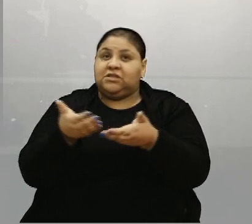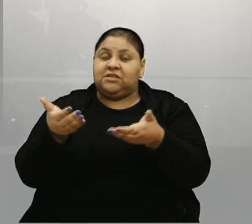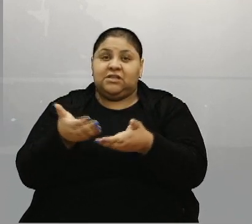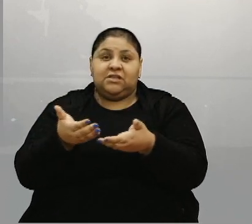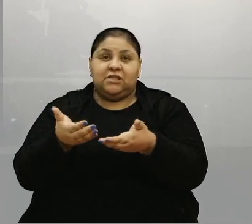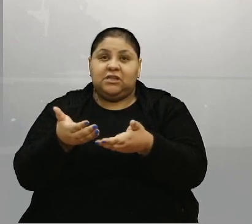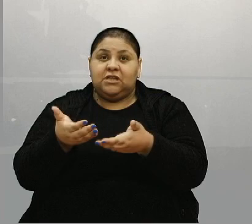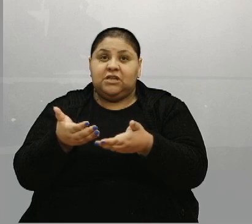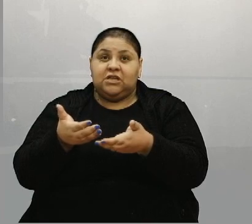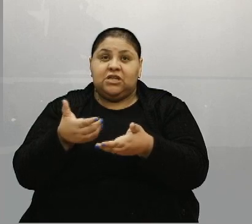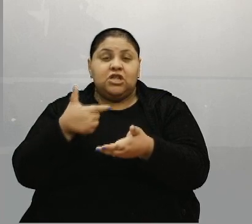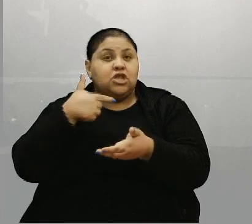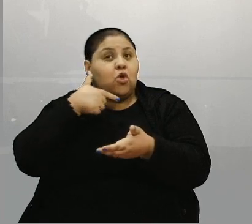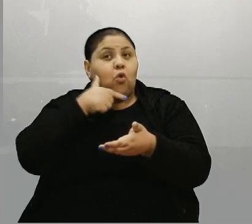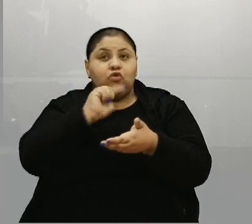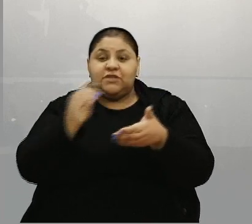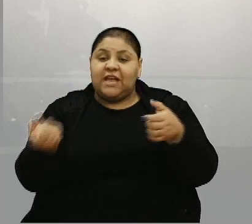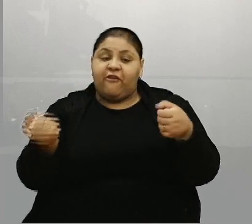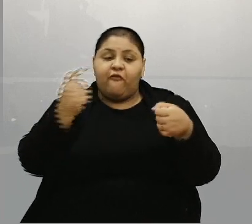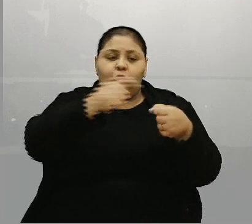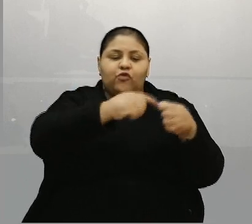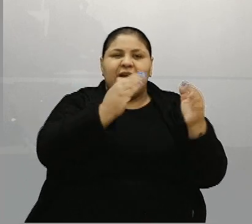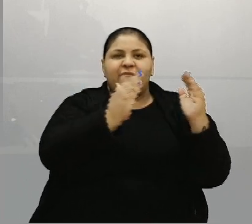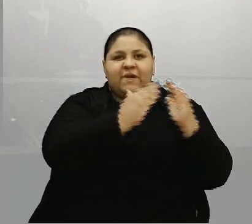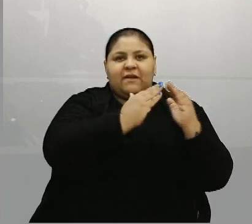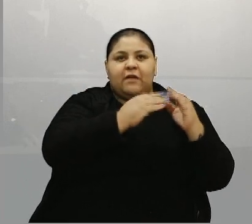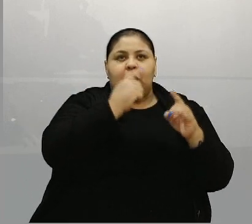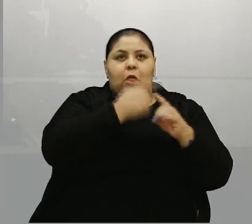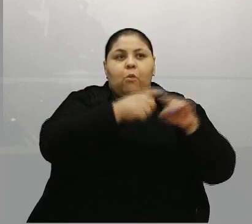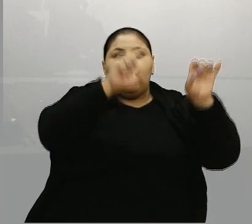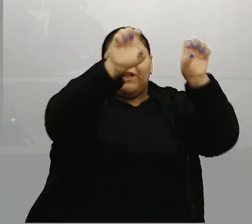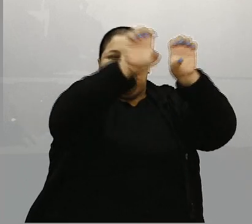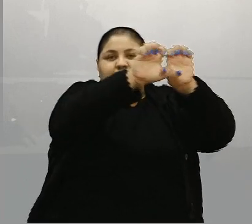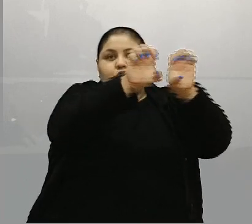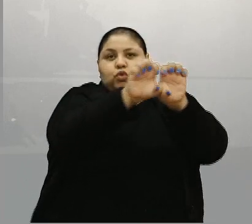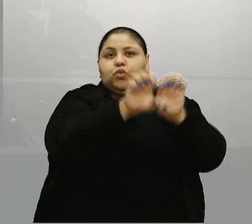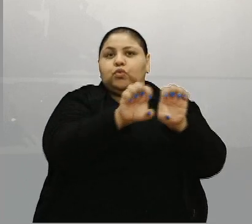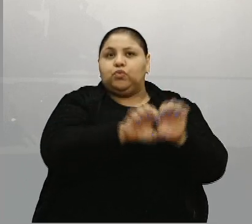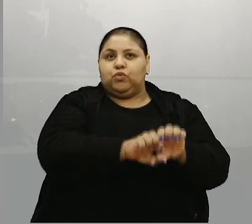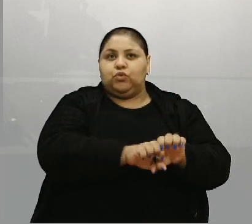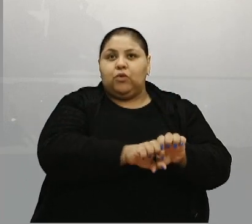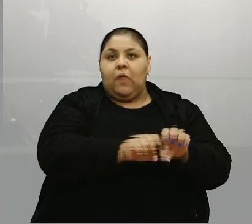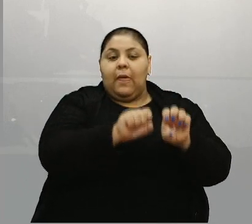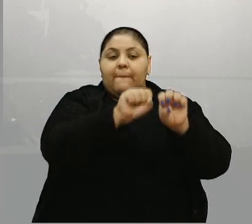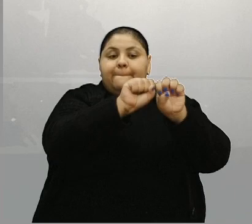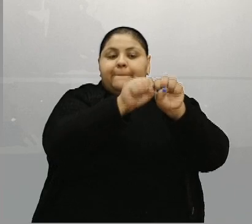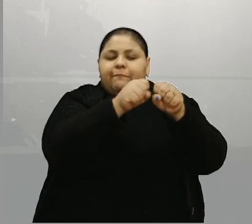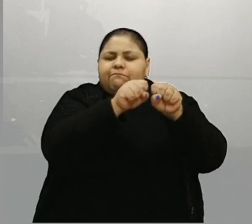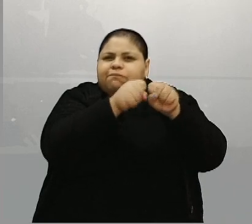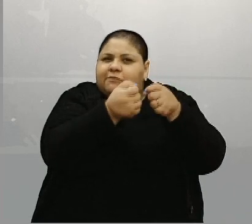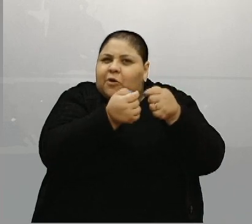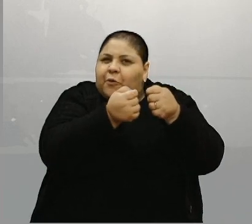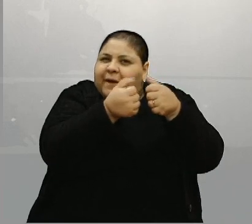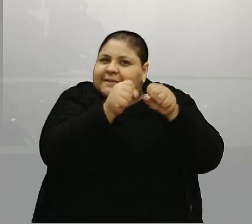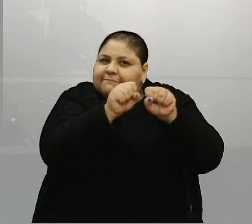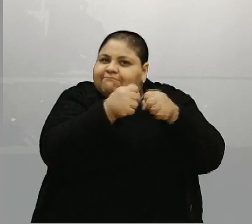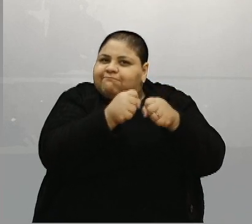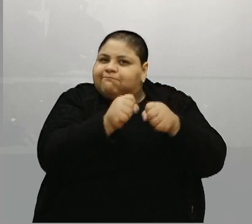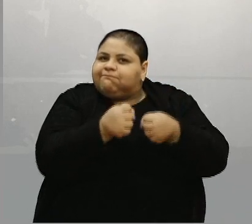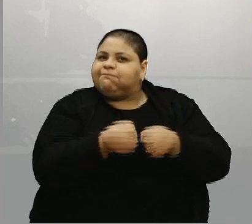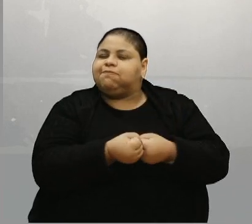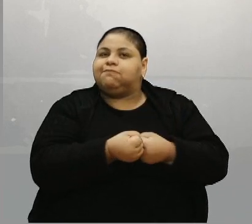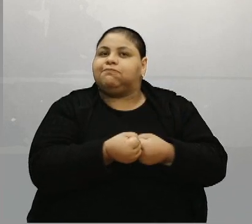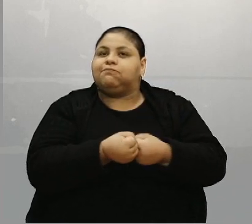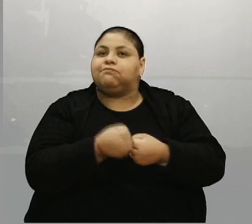está podendo residir na sua casa, pois a estrutura da sua casa foi comprometida. E isso é algo